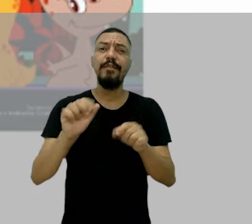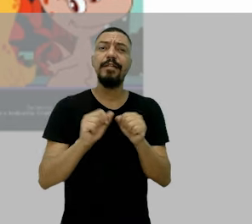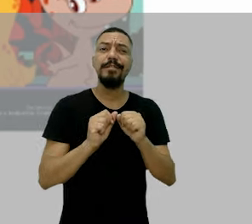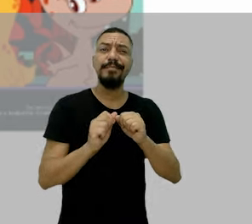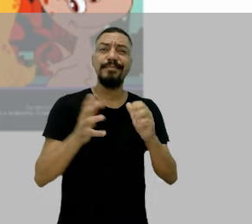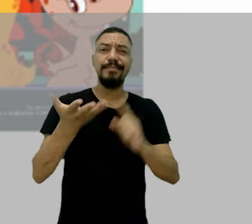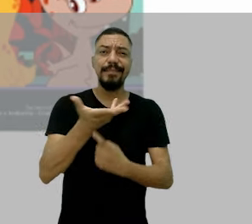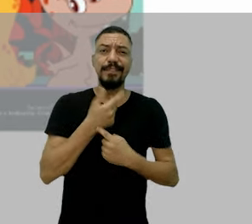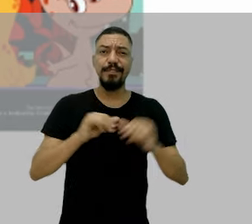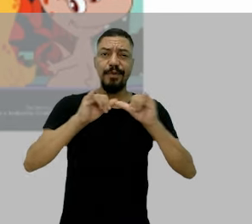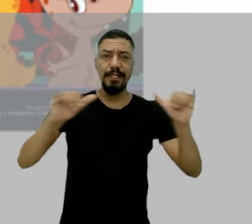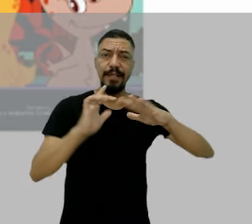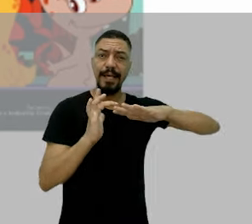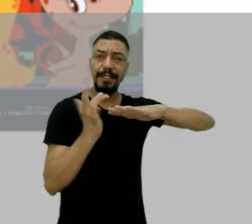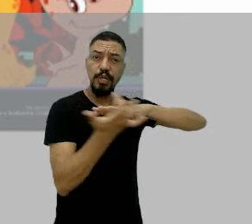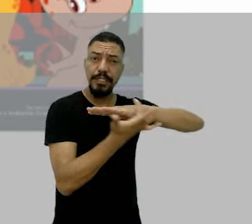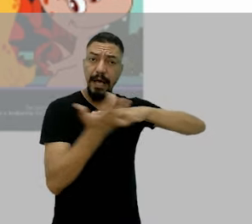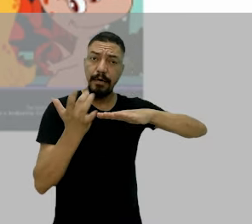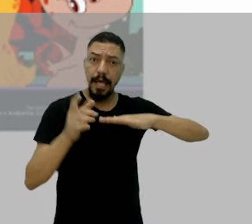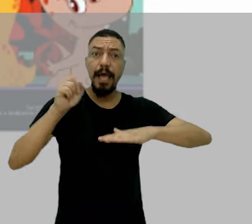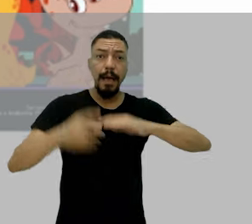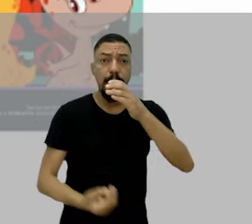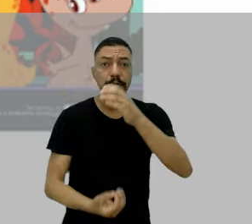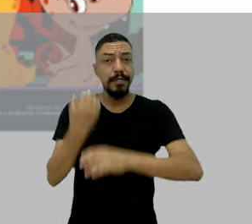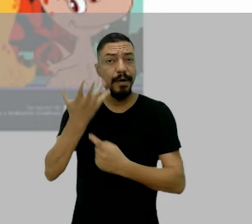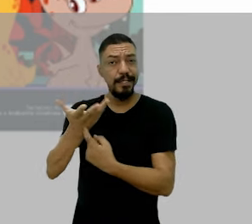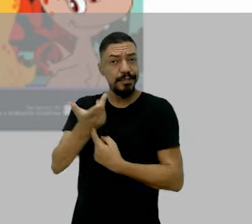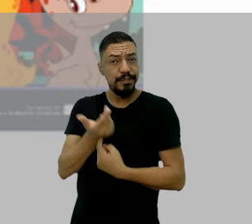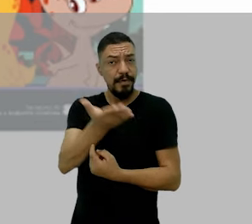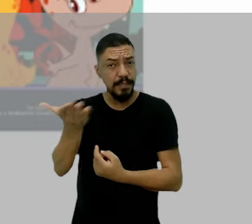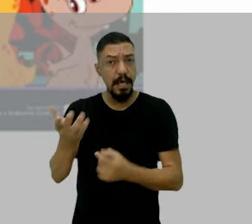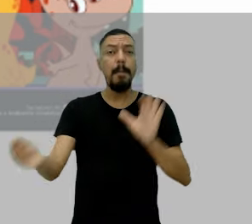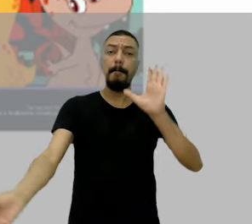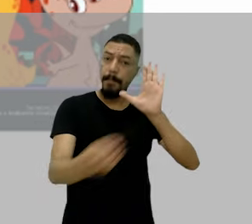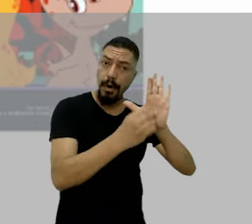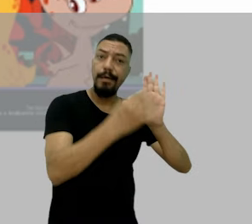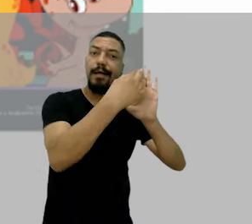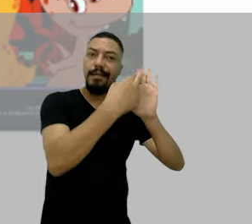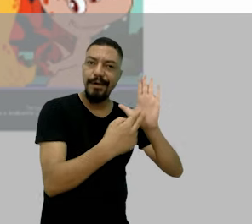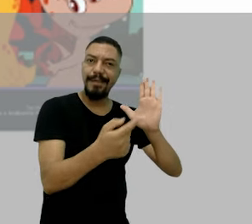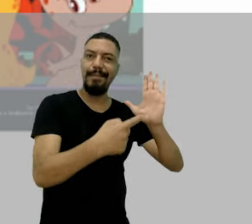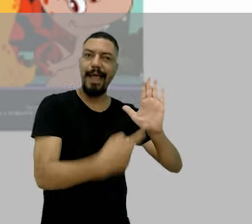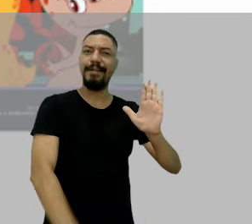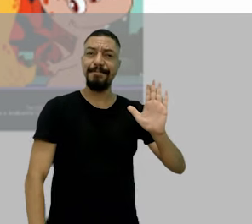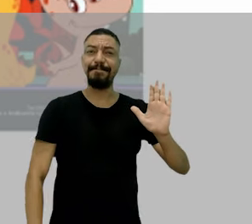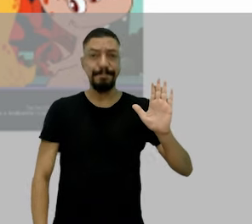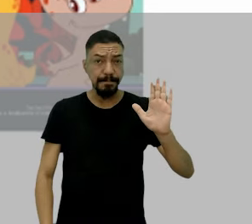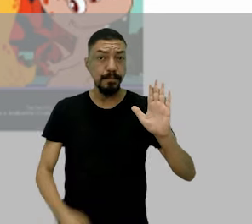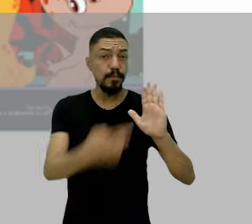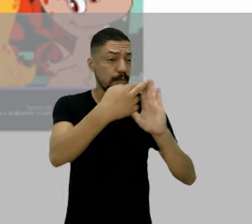social. Isso é produção artística de vocês. Coloquem no relatório. Gente, relatório é